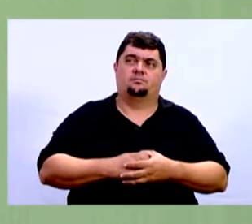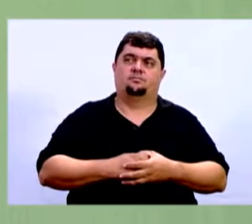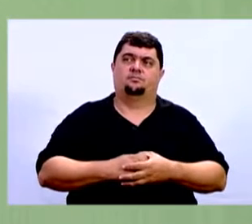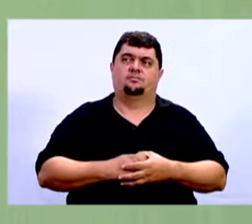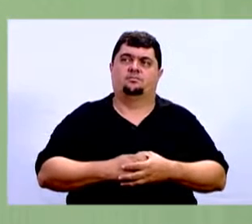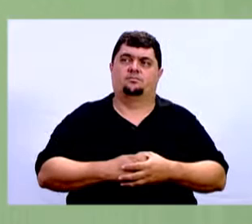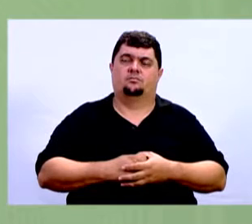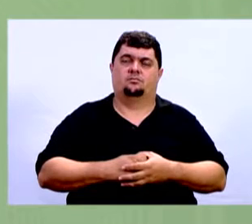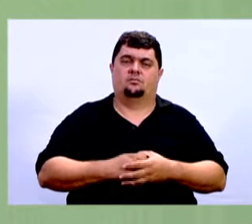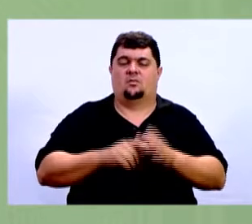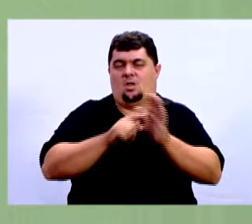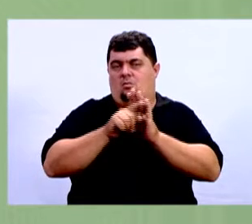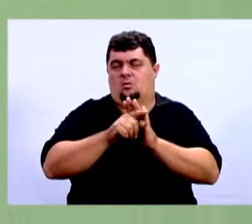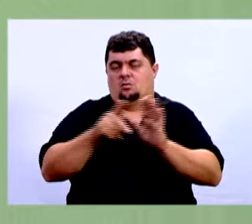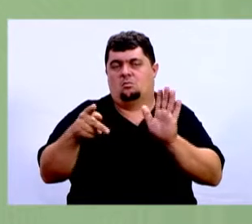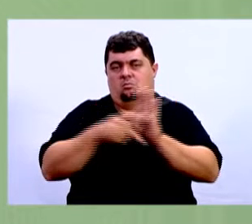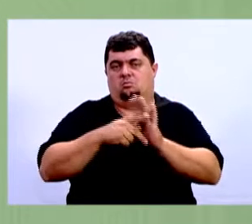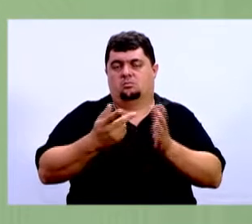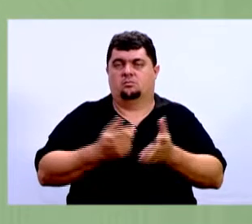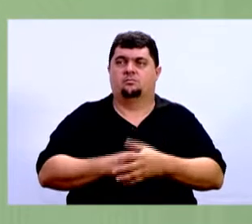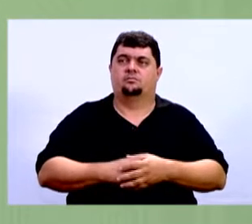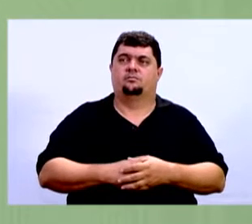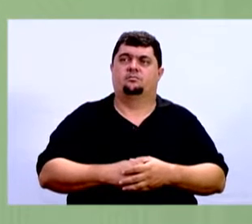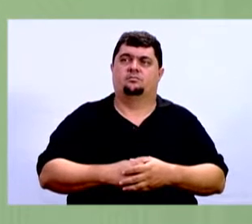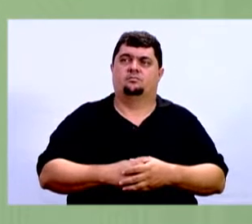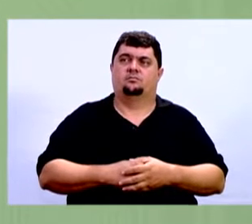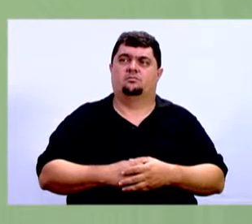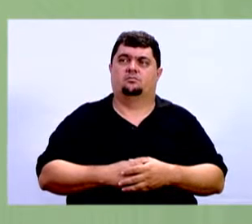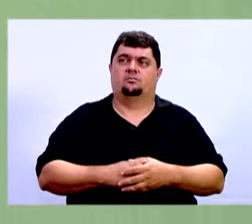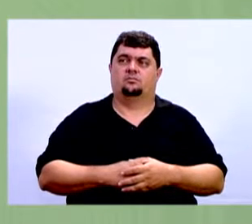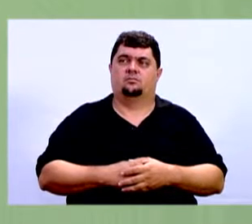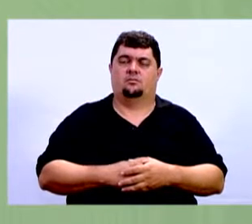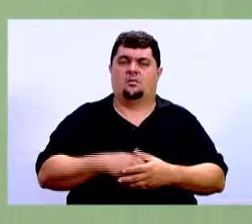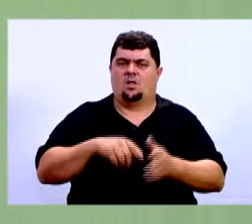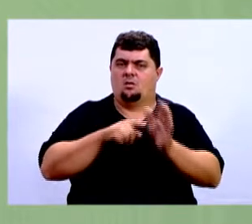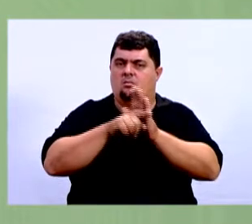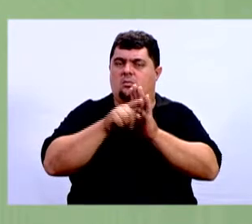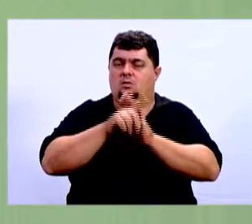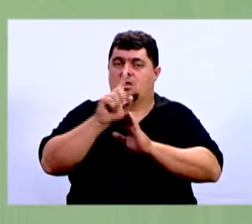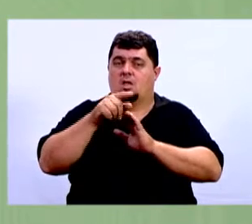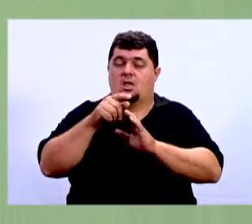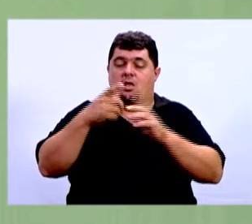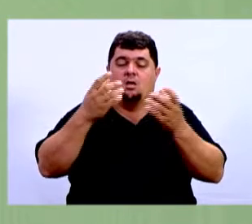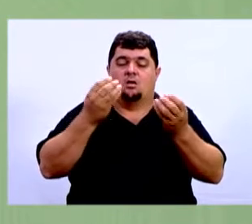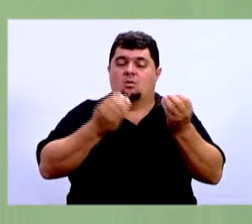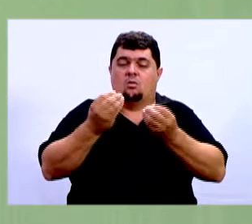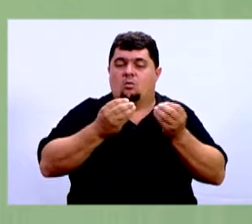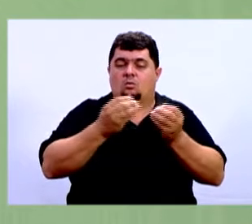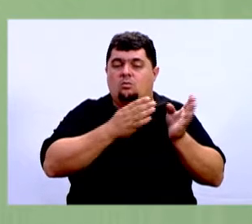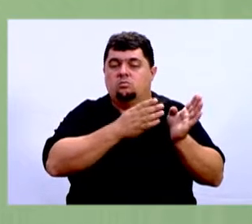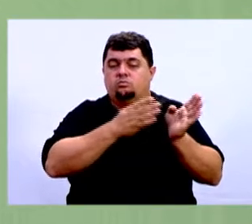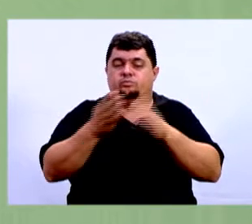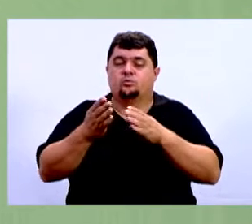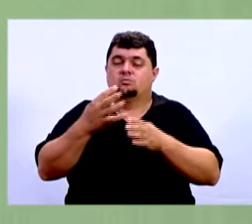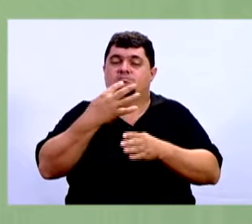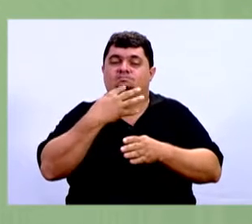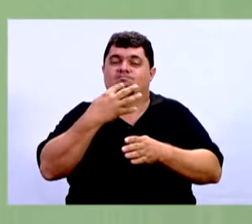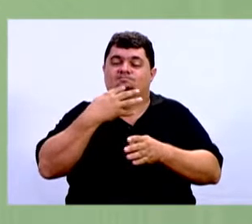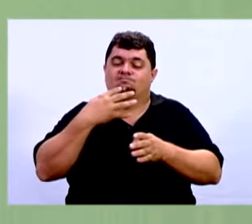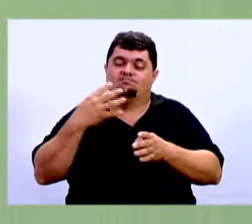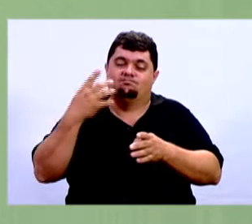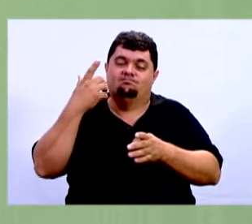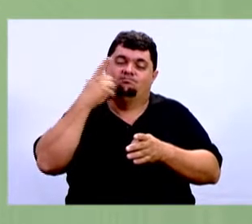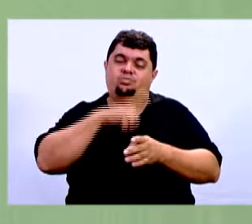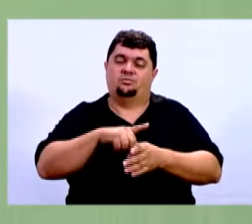objeto de estudo, de uma pesquisa ao final. Então, pesquisa, como a gente viu, é o caminho para chegar ao conhecimento, para